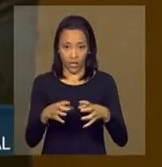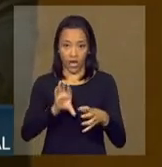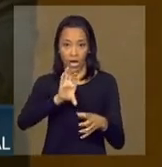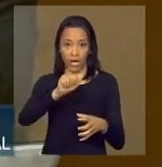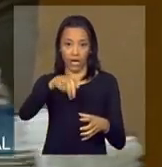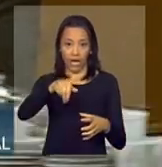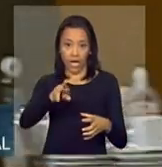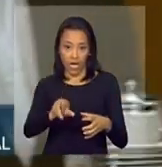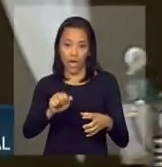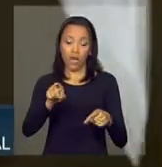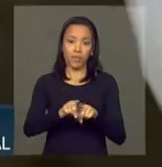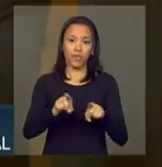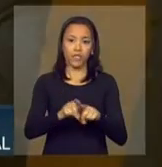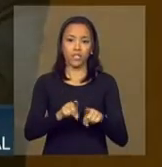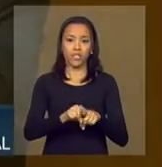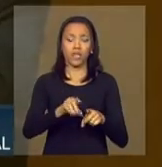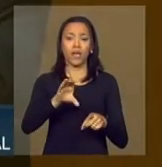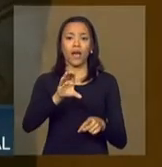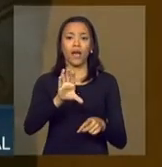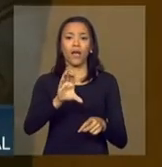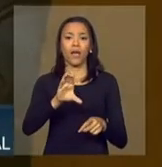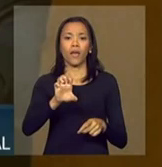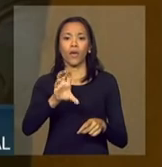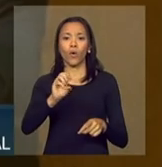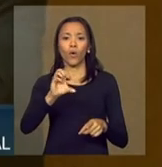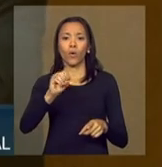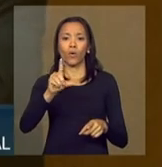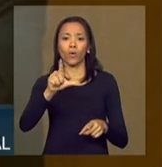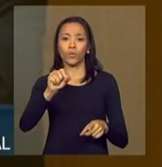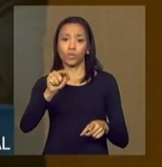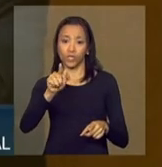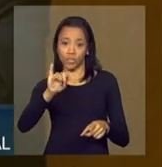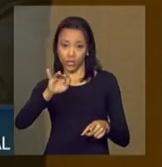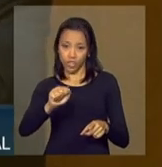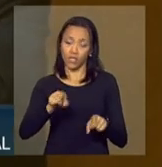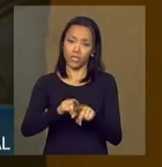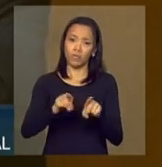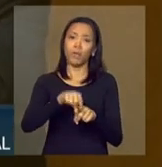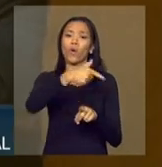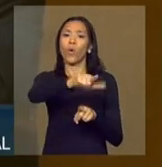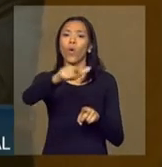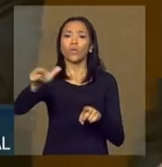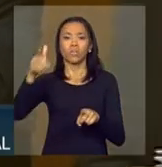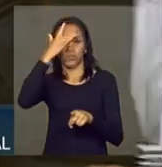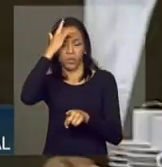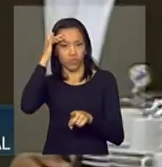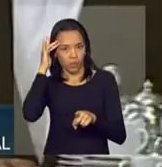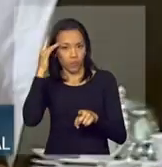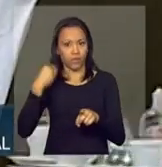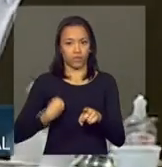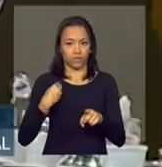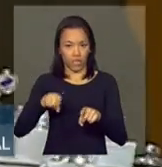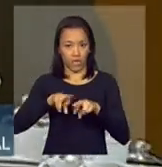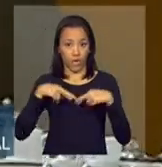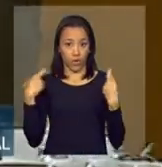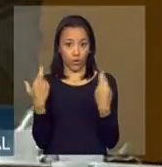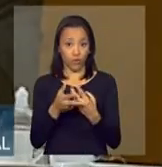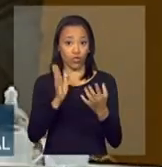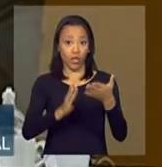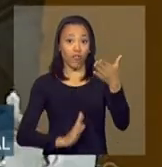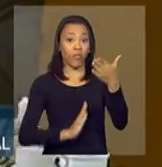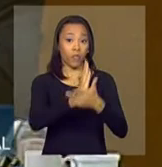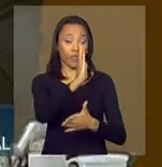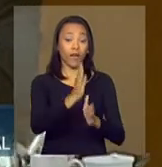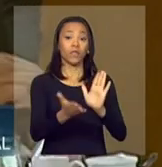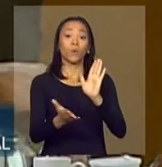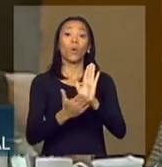de Agroecologia e Produção Orgânica de Arnold, entre outros, estava presente, em nome do MDS, foi aprovado o Plano